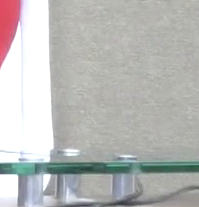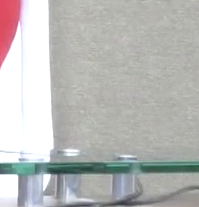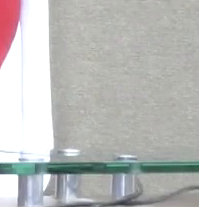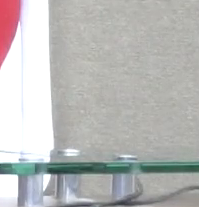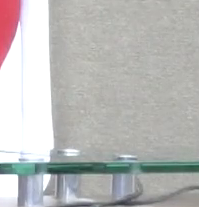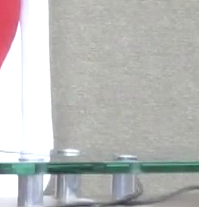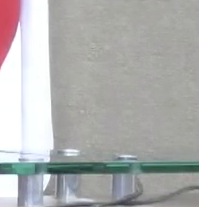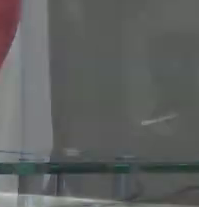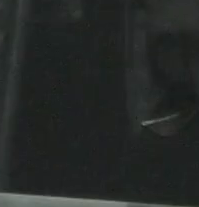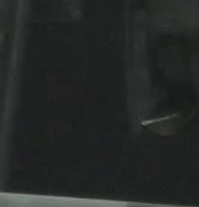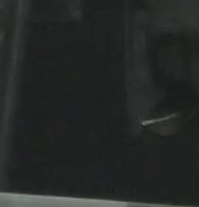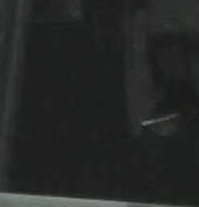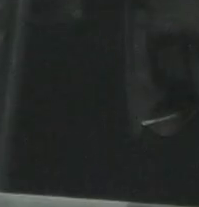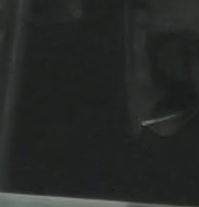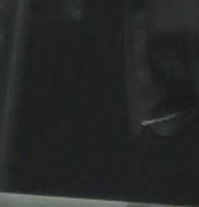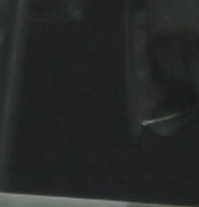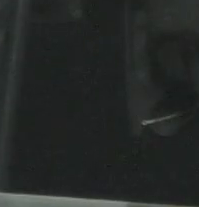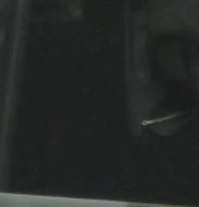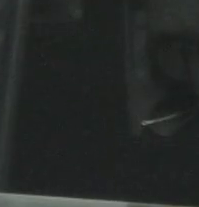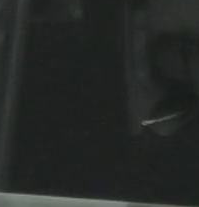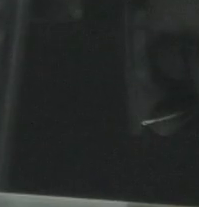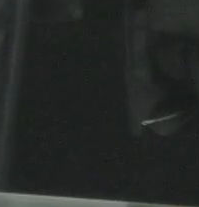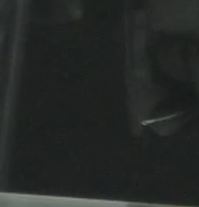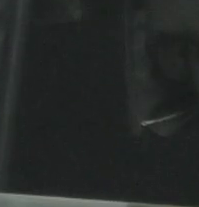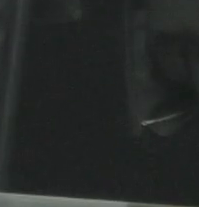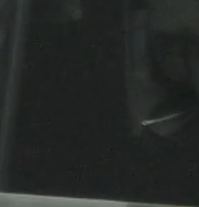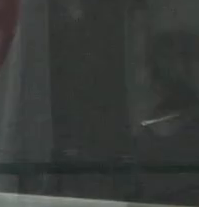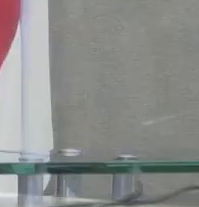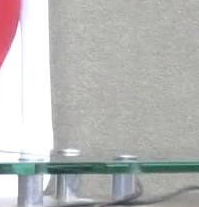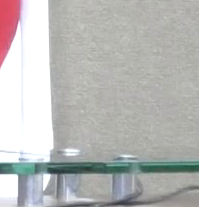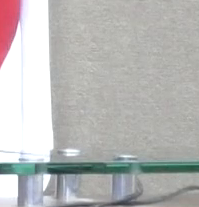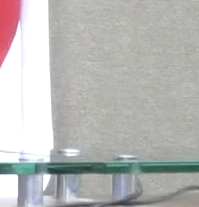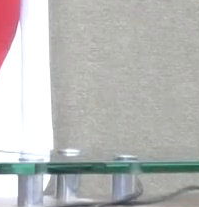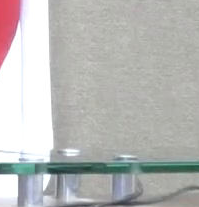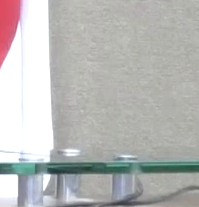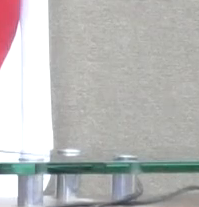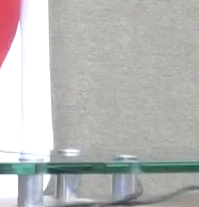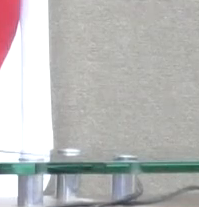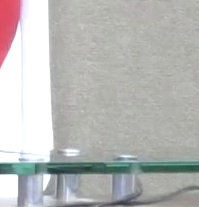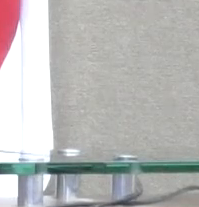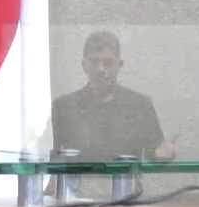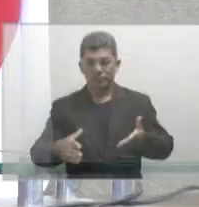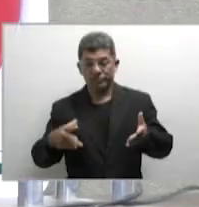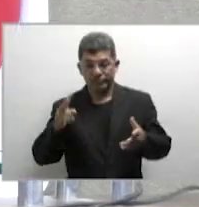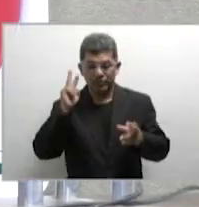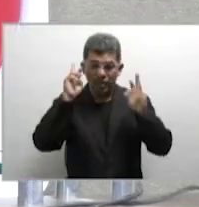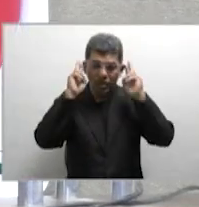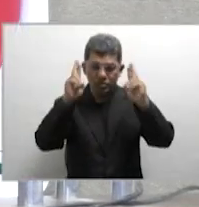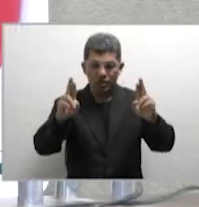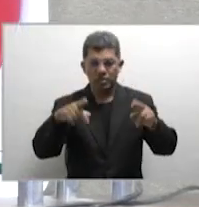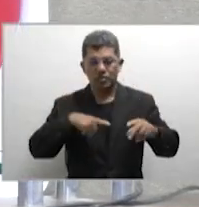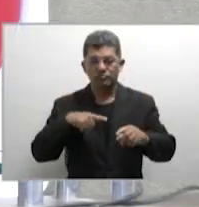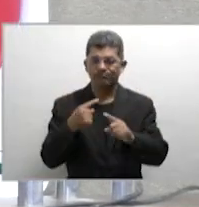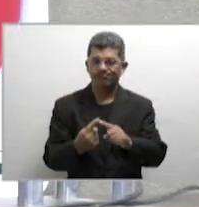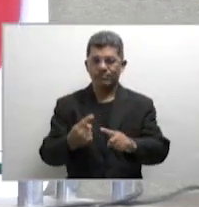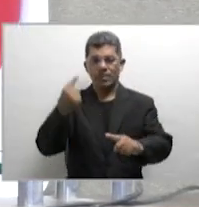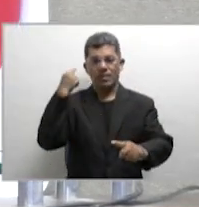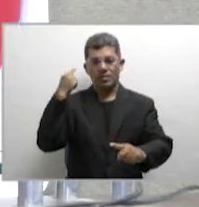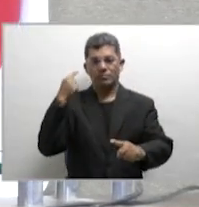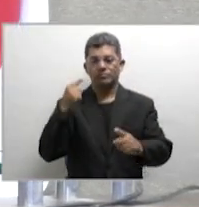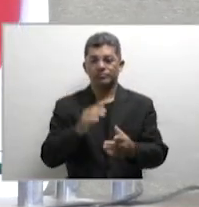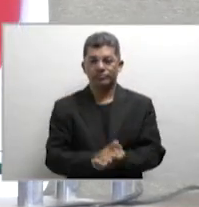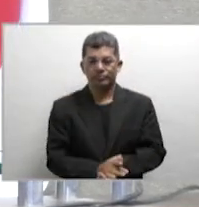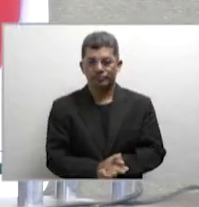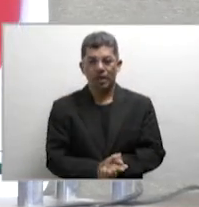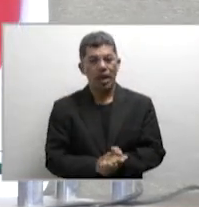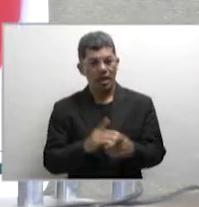têm uma experiência, e eu respeito aqueles que têm experiência. Eu respeito, entendo que a antiguidade, sim, é posto.